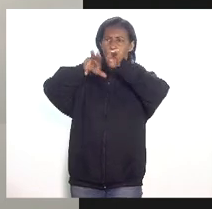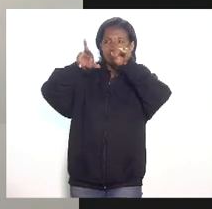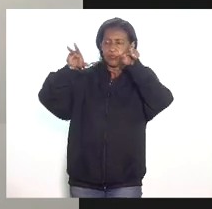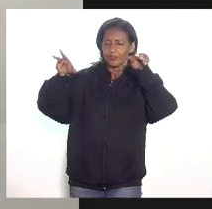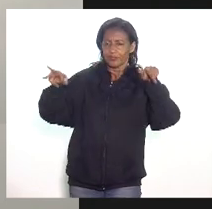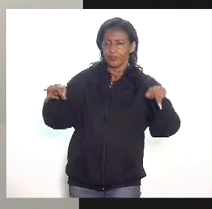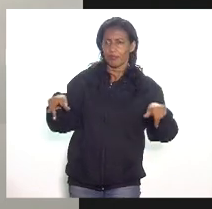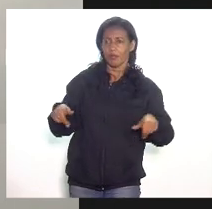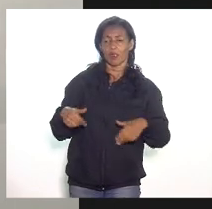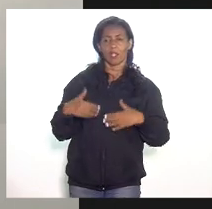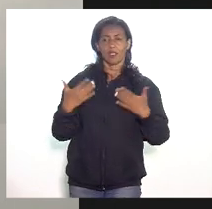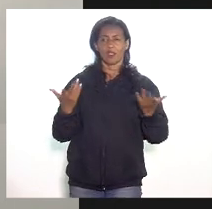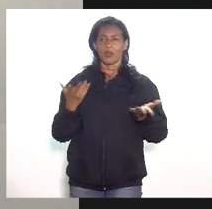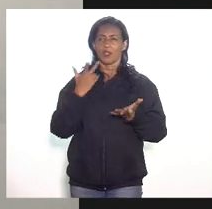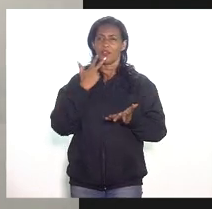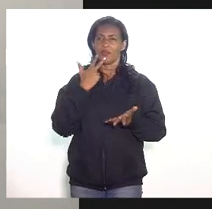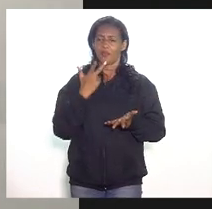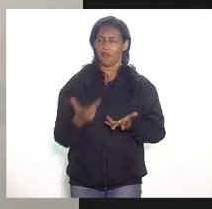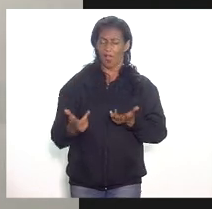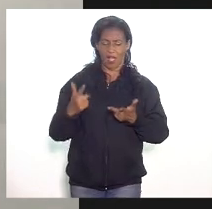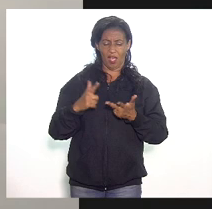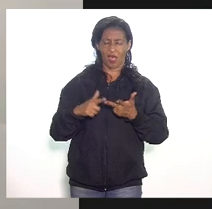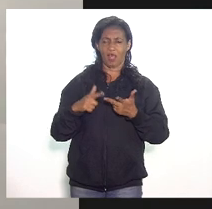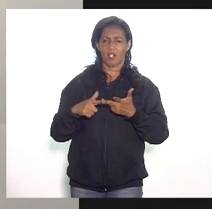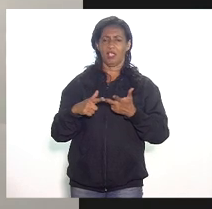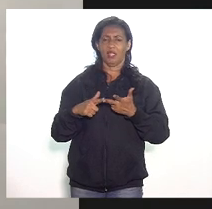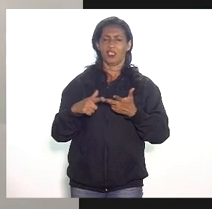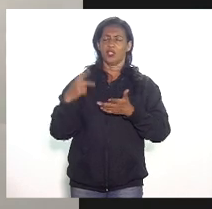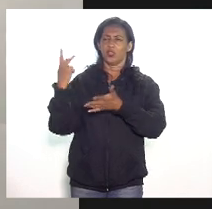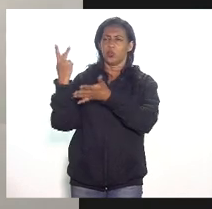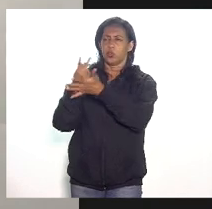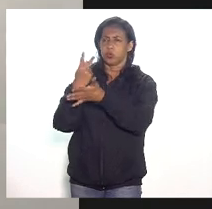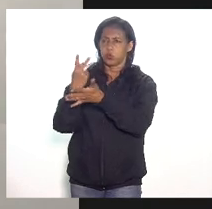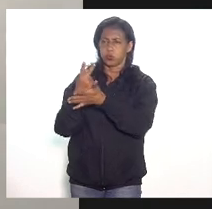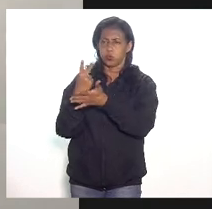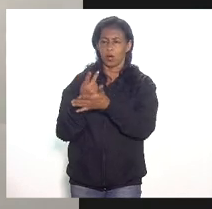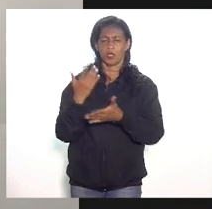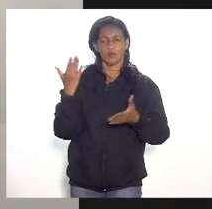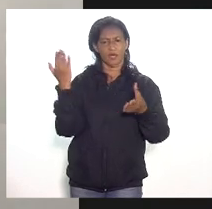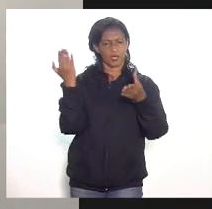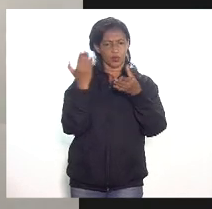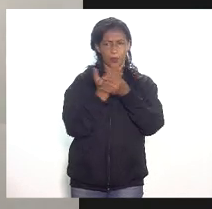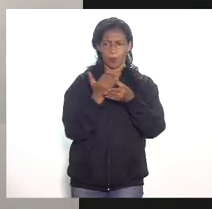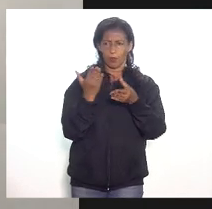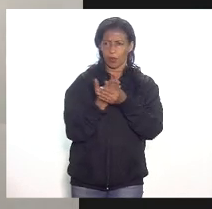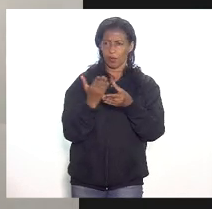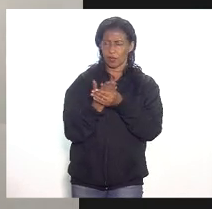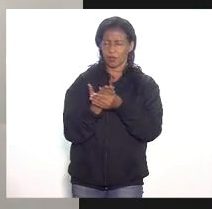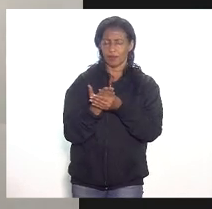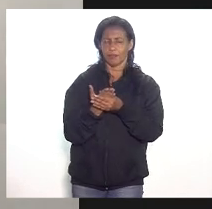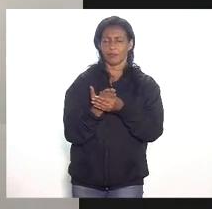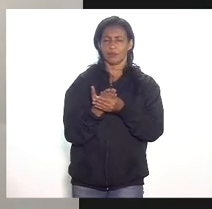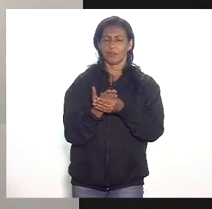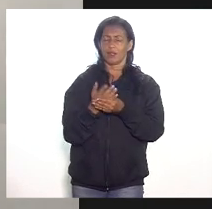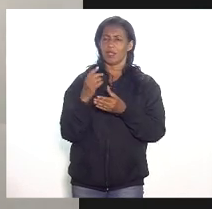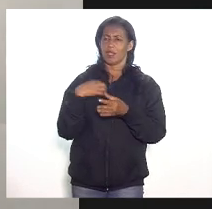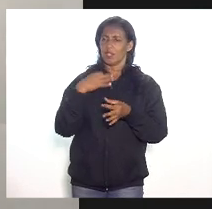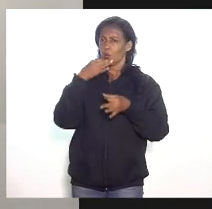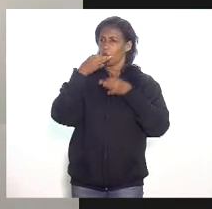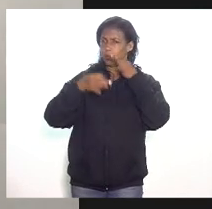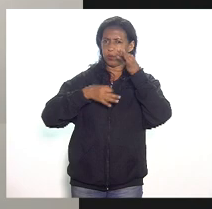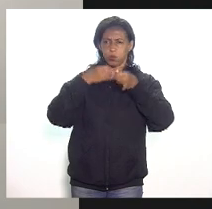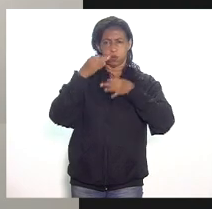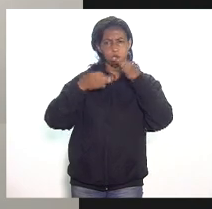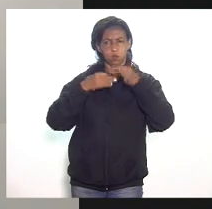hiperjudicialização, quando fala de improbidade processual e essas questões não não